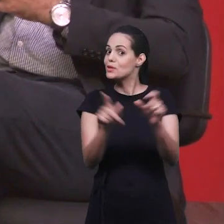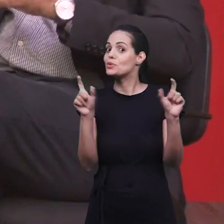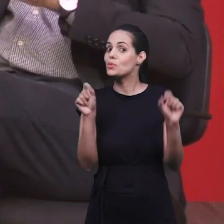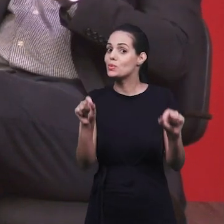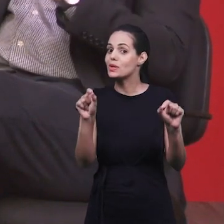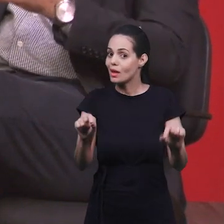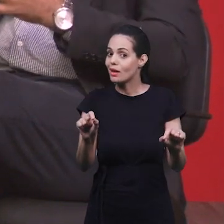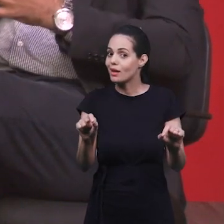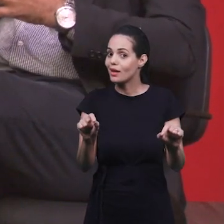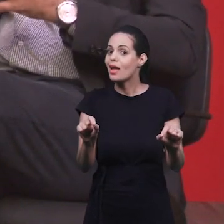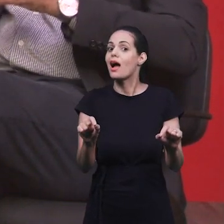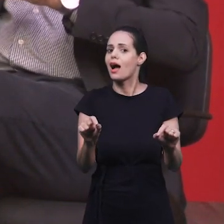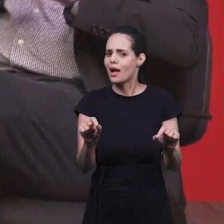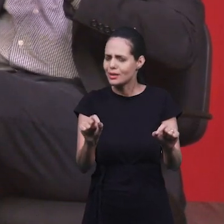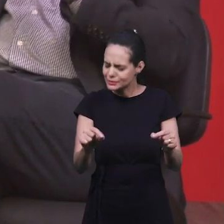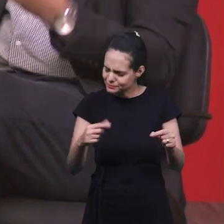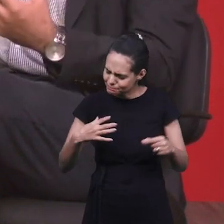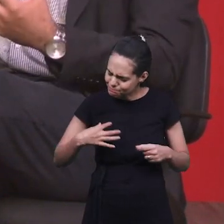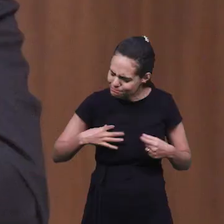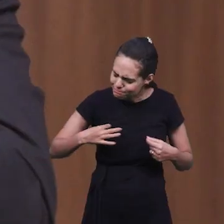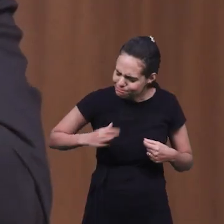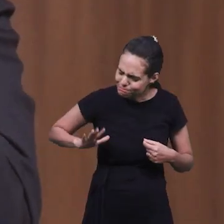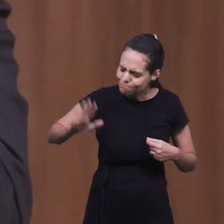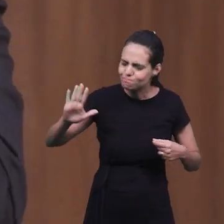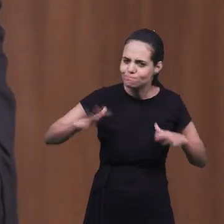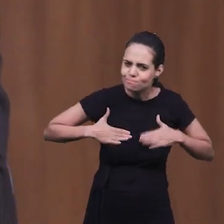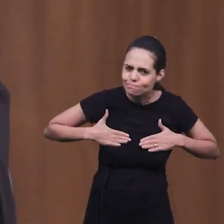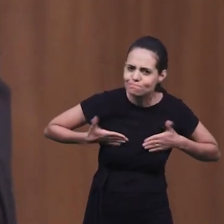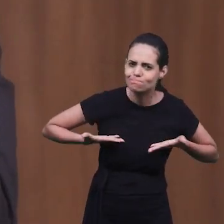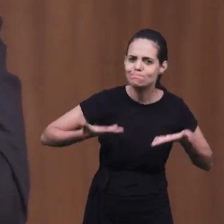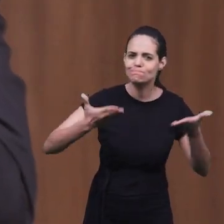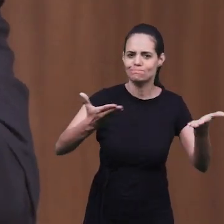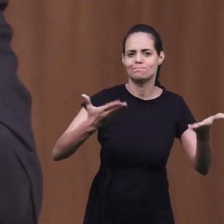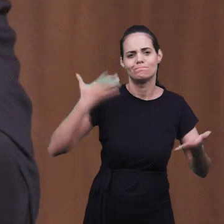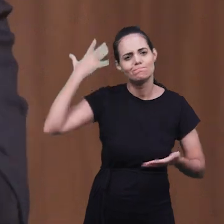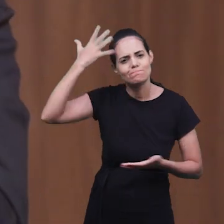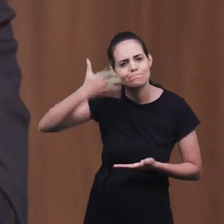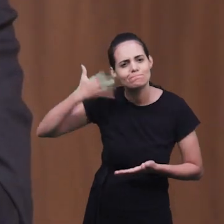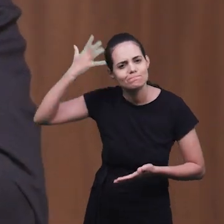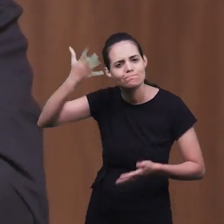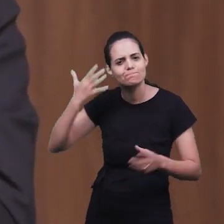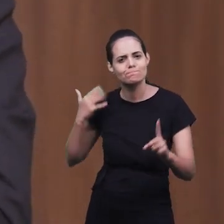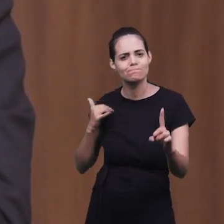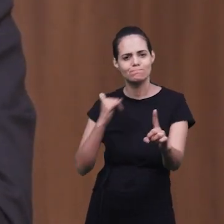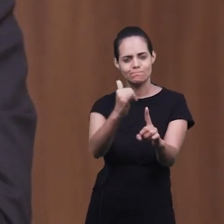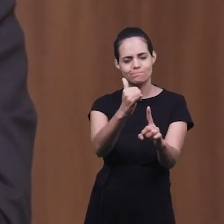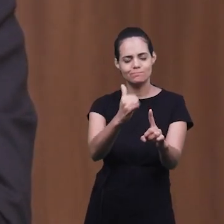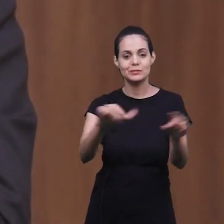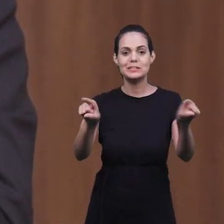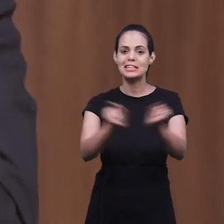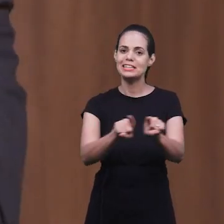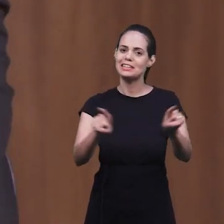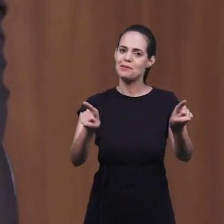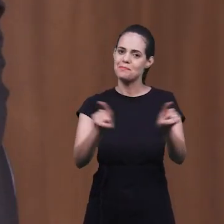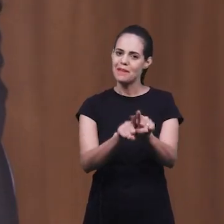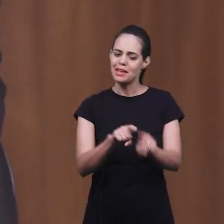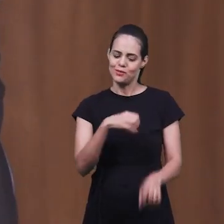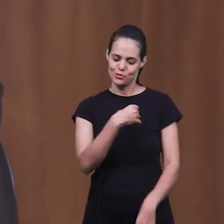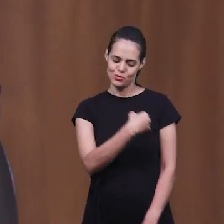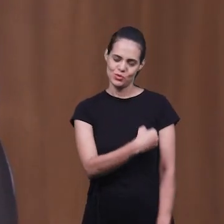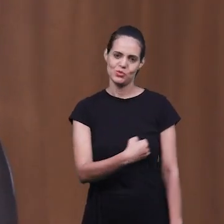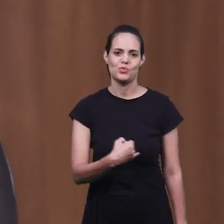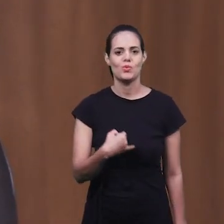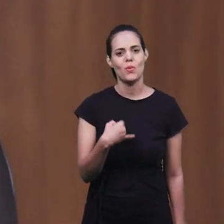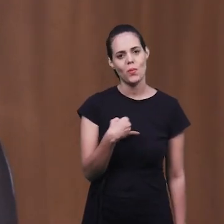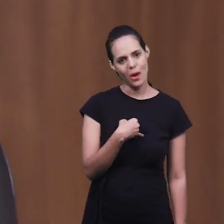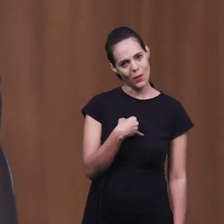muito, voltado para a palavra, a entrega dessa mensagem, que é profética. E da mesma